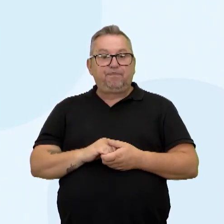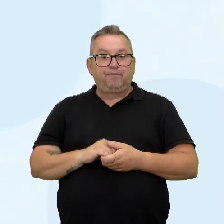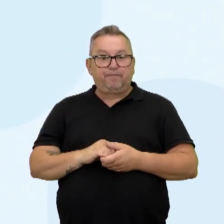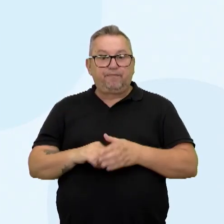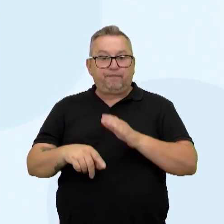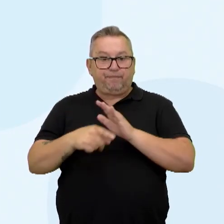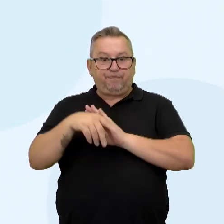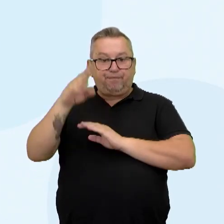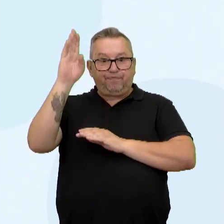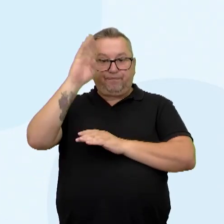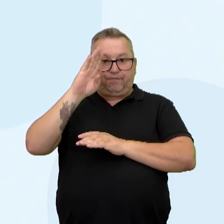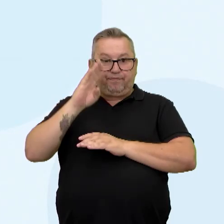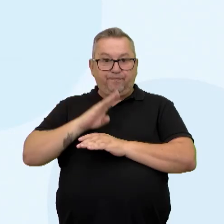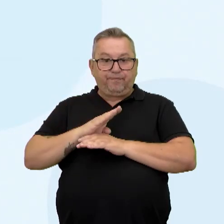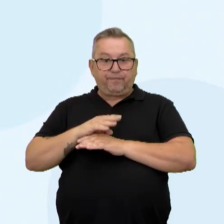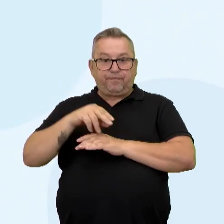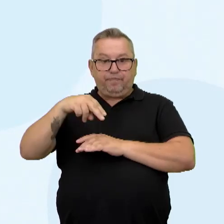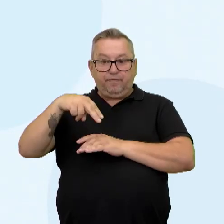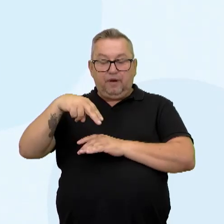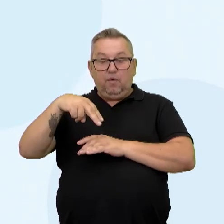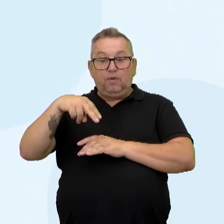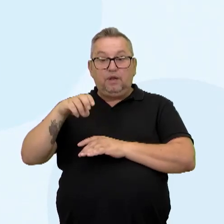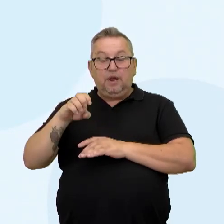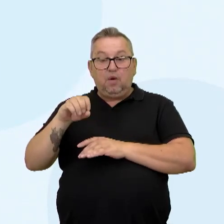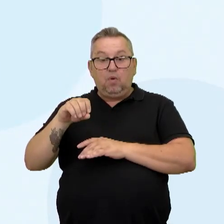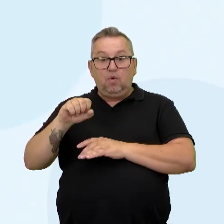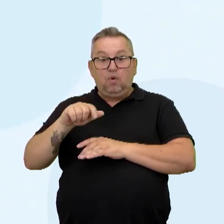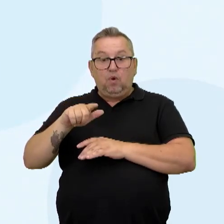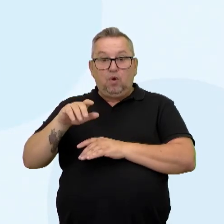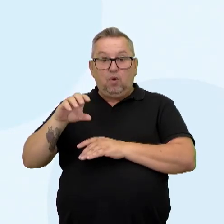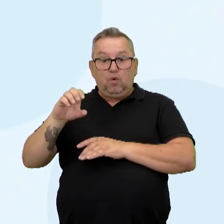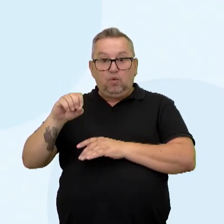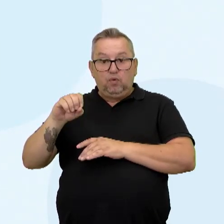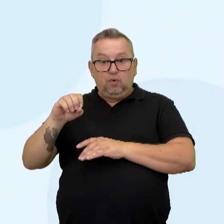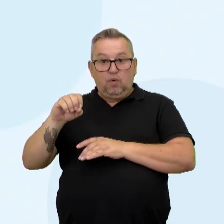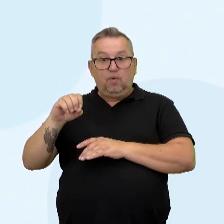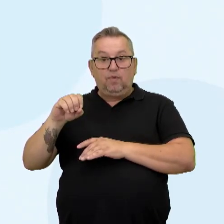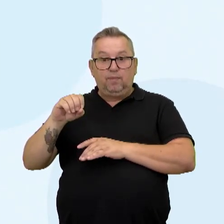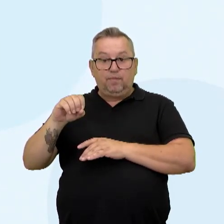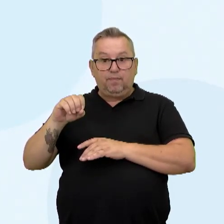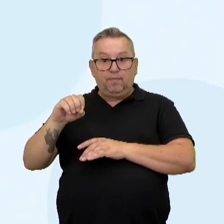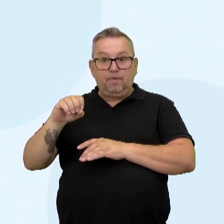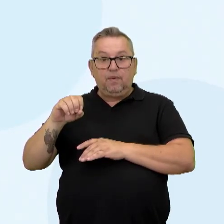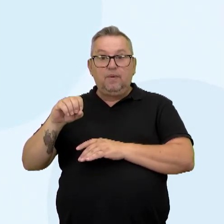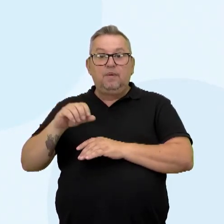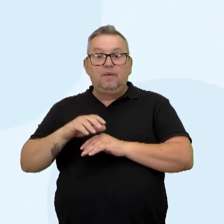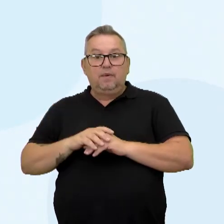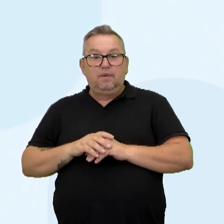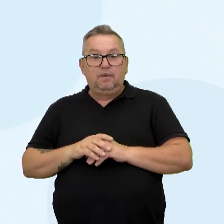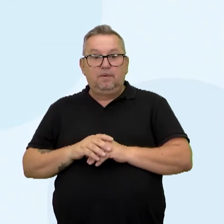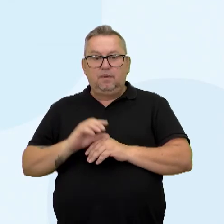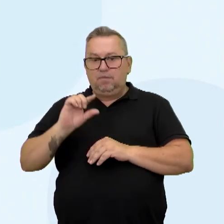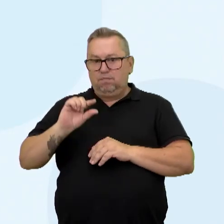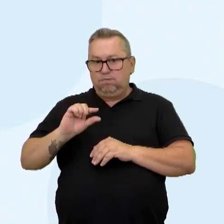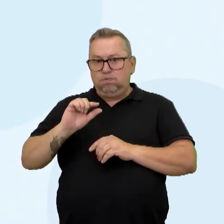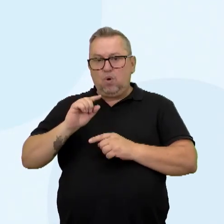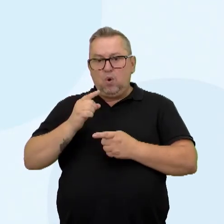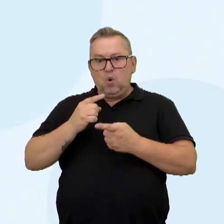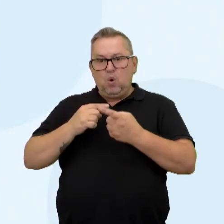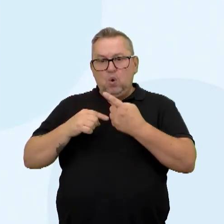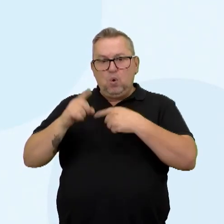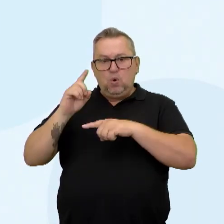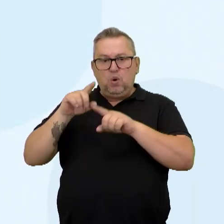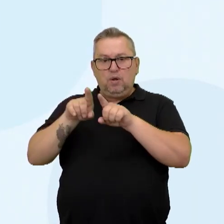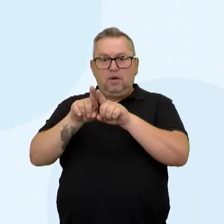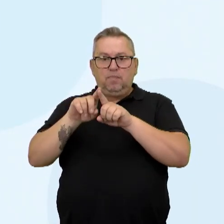no Brasil, né, que é o neossolo, que lá está o primeiro lá, que ele é um solo pouco evoluído, né, com a ausência de